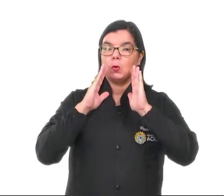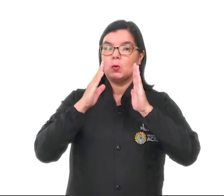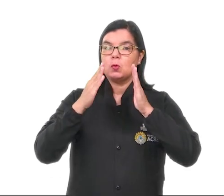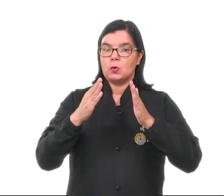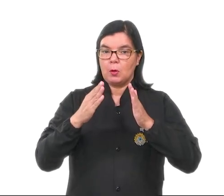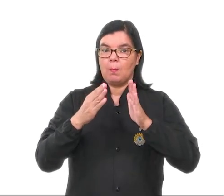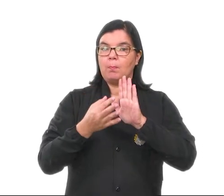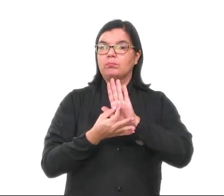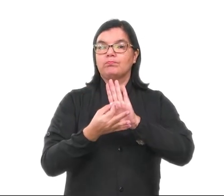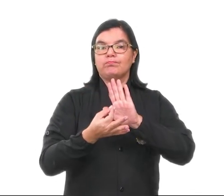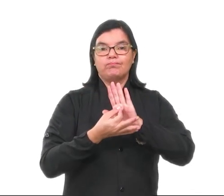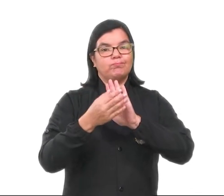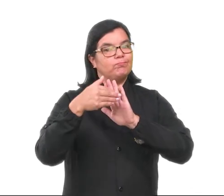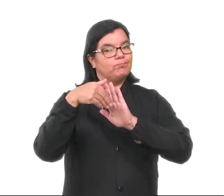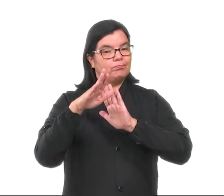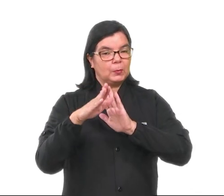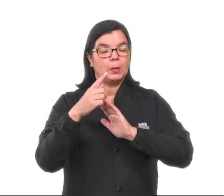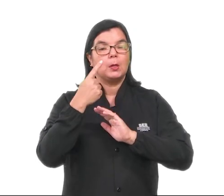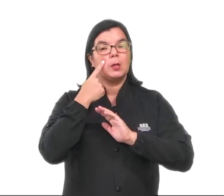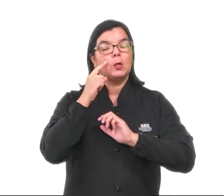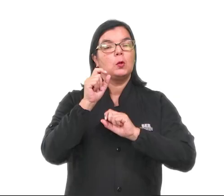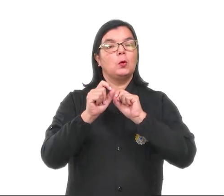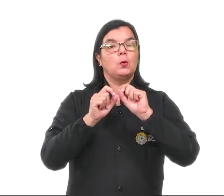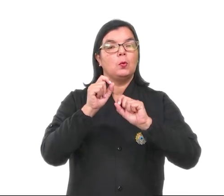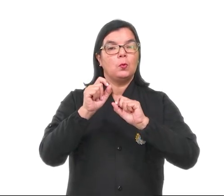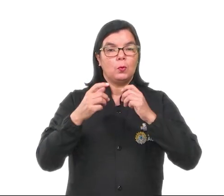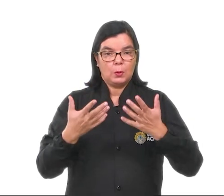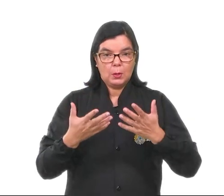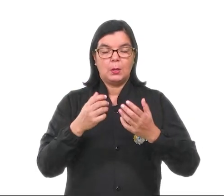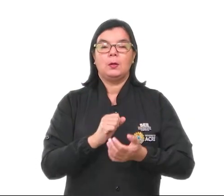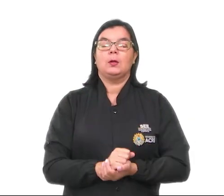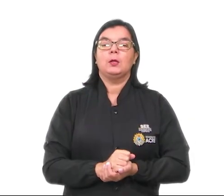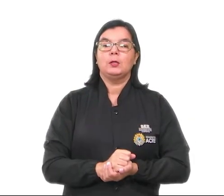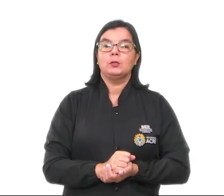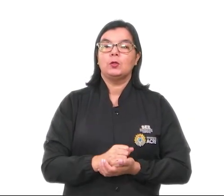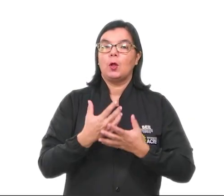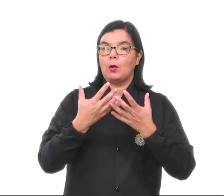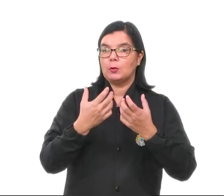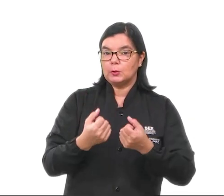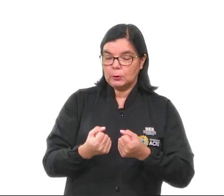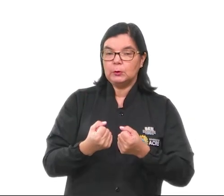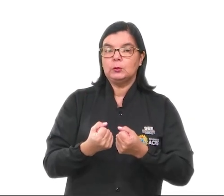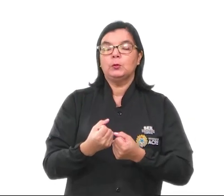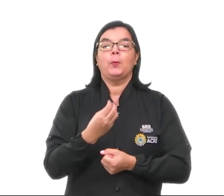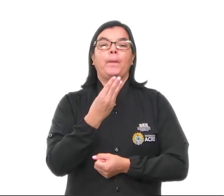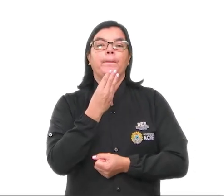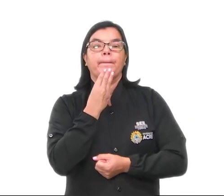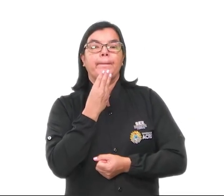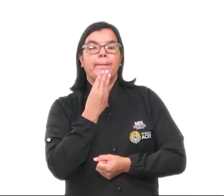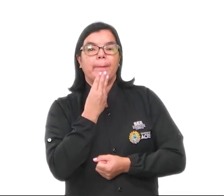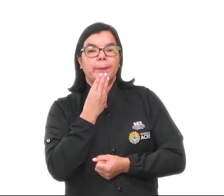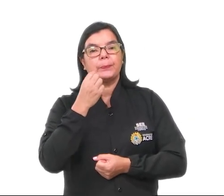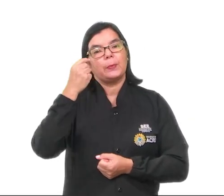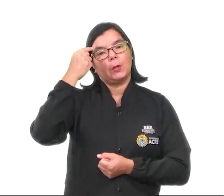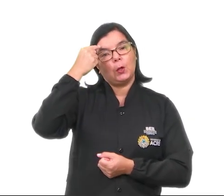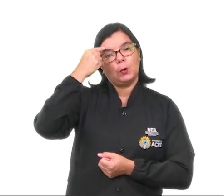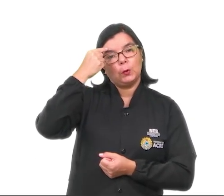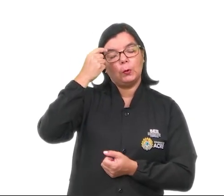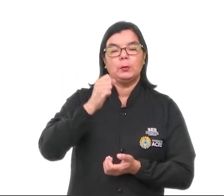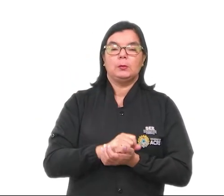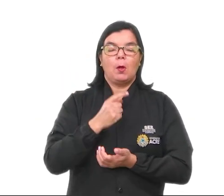mais crítica, né? Tendo em vista que ele é adepto da corrente marxista do pensamento. Então, as